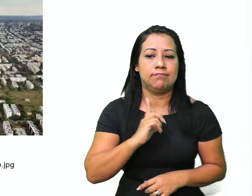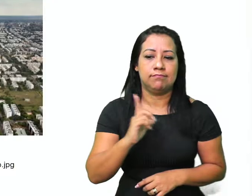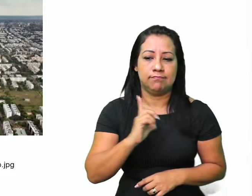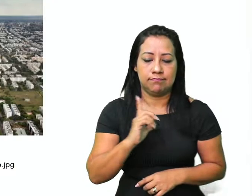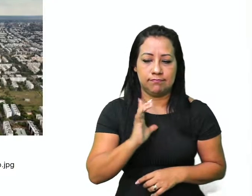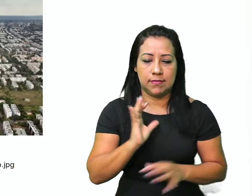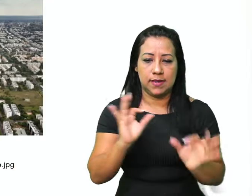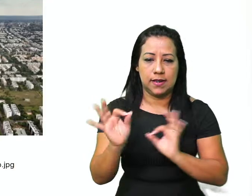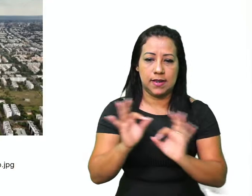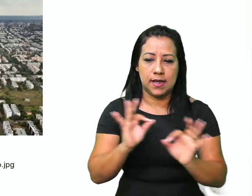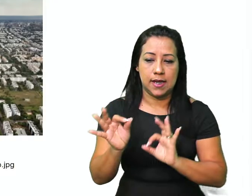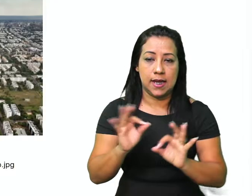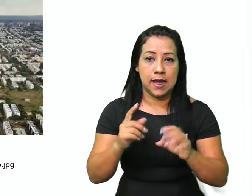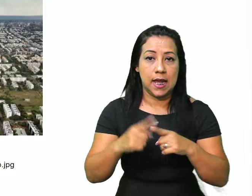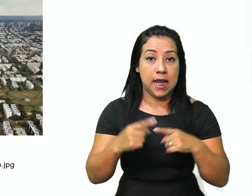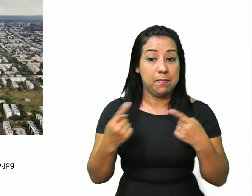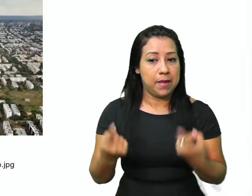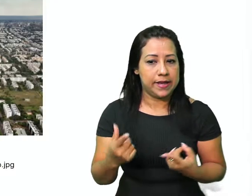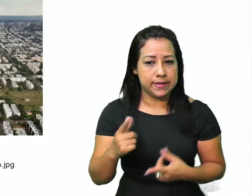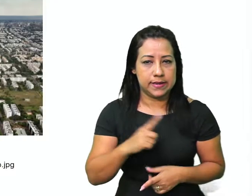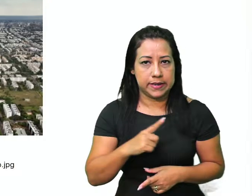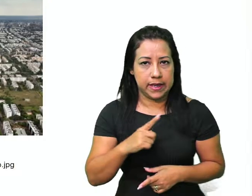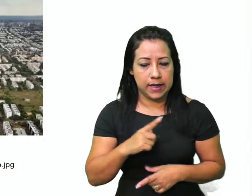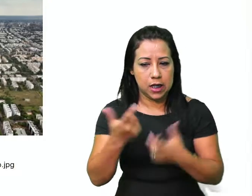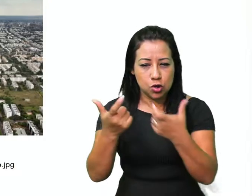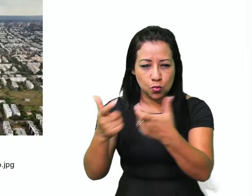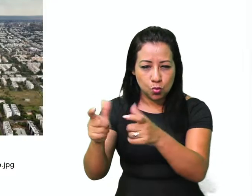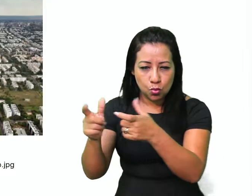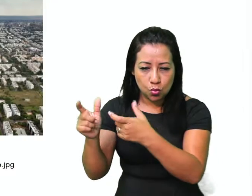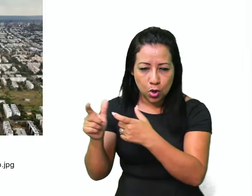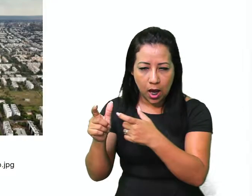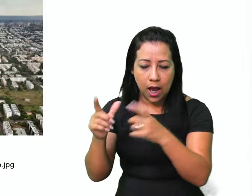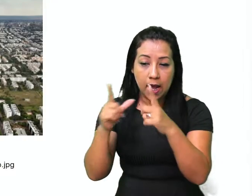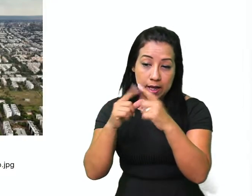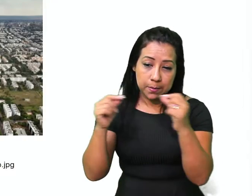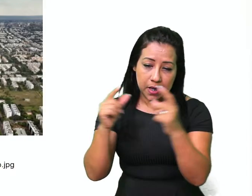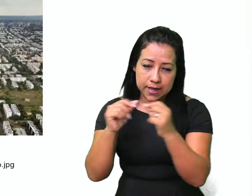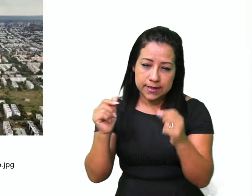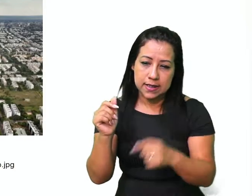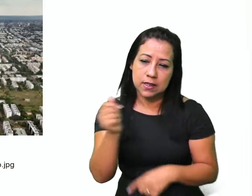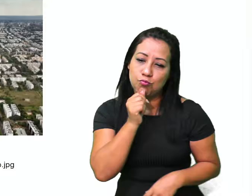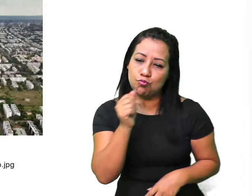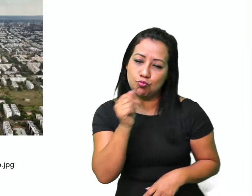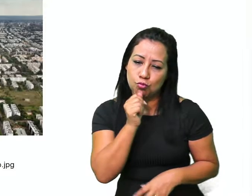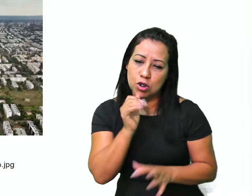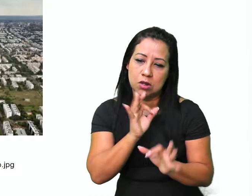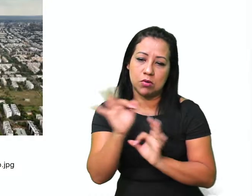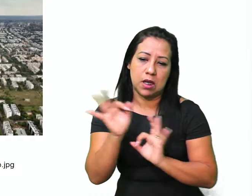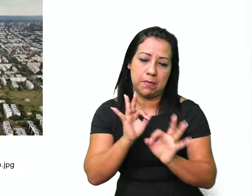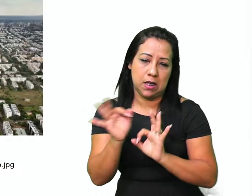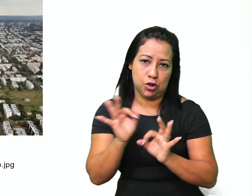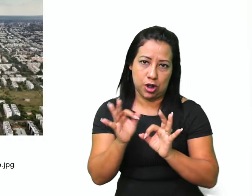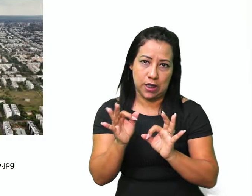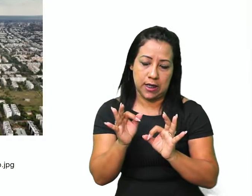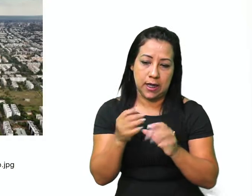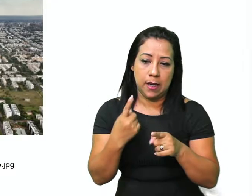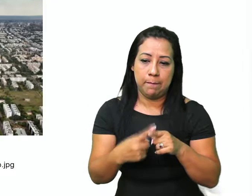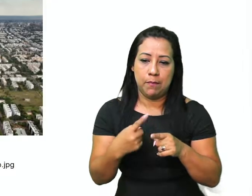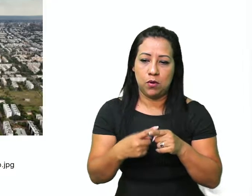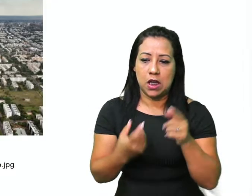também que eu não tenho planejamento, ok? Portanto, ela surge planejada, mas depois ela vai sendo